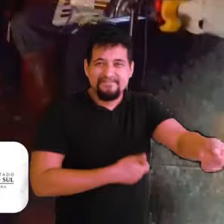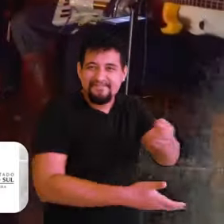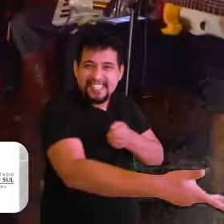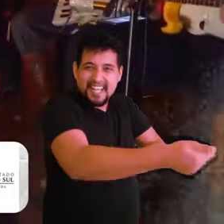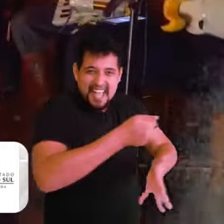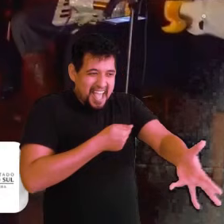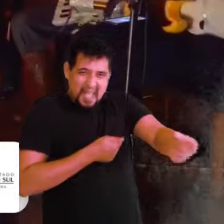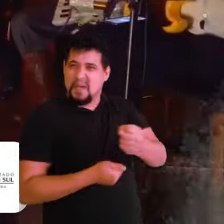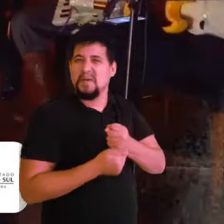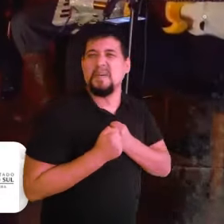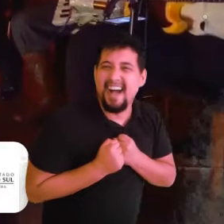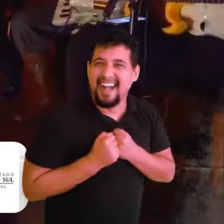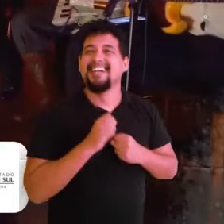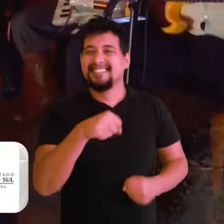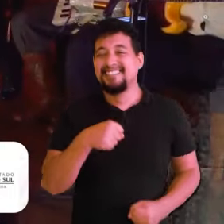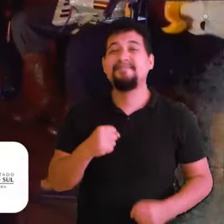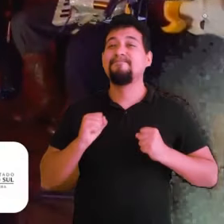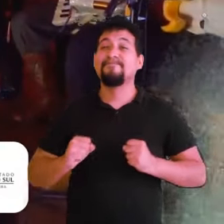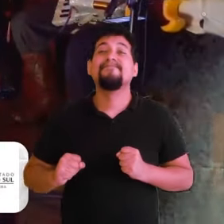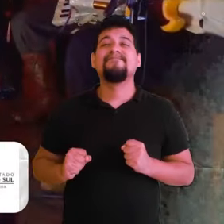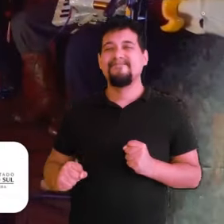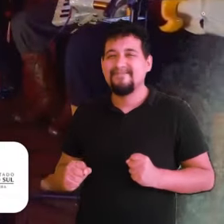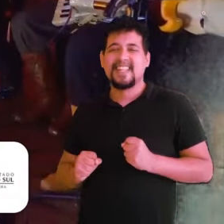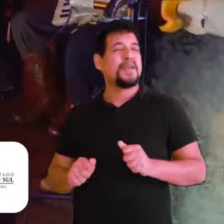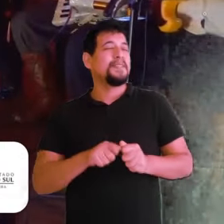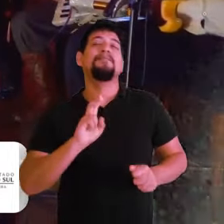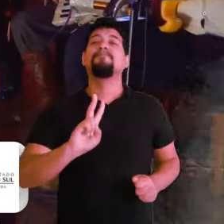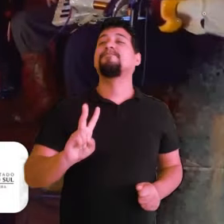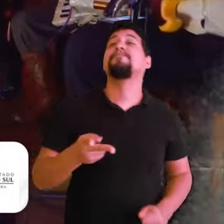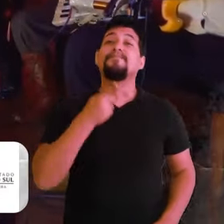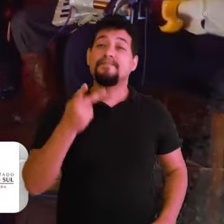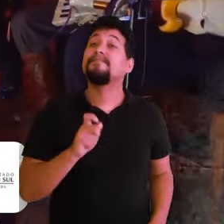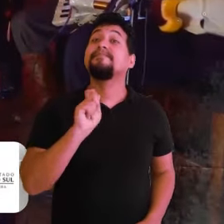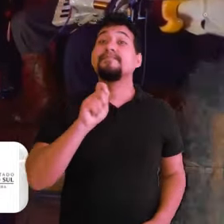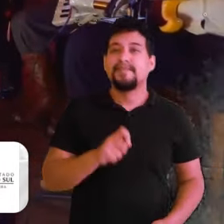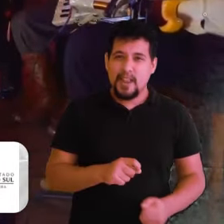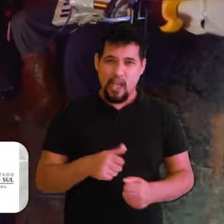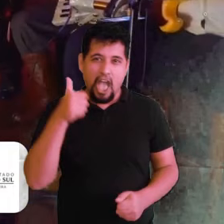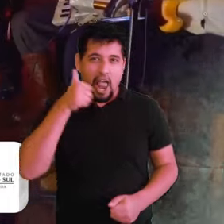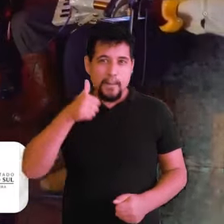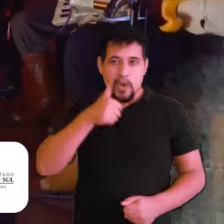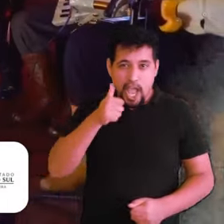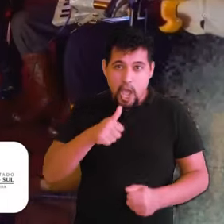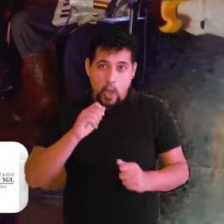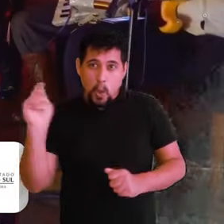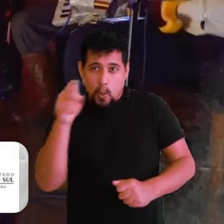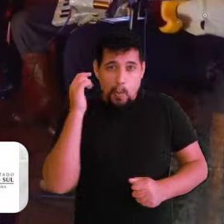Ah, se eu pudesse fazer o que eu sempre digo, eu levava essa mulherada